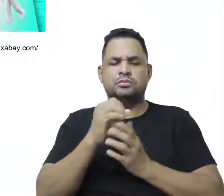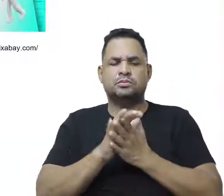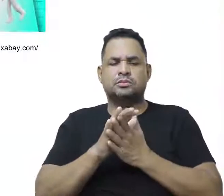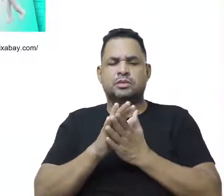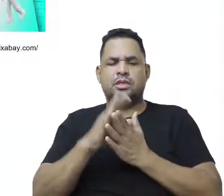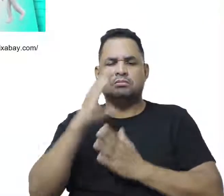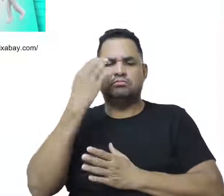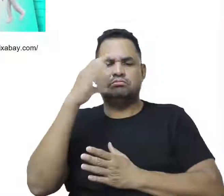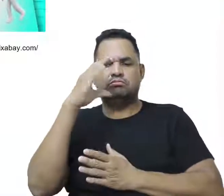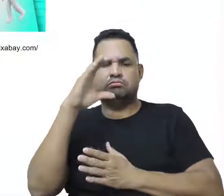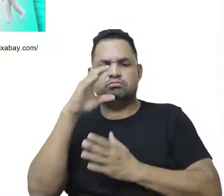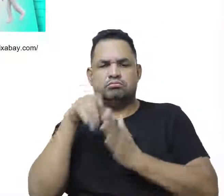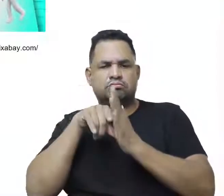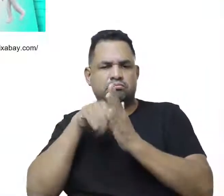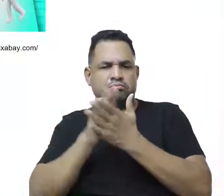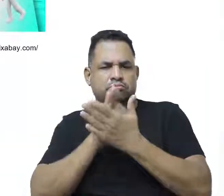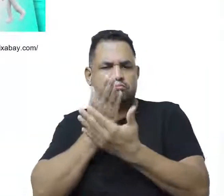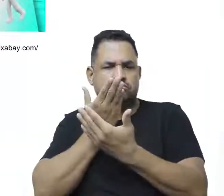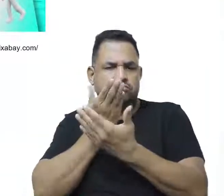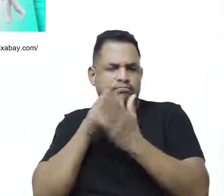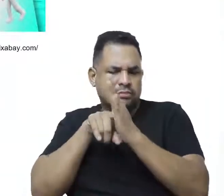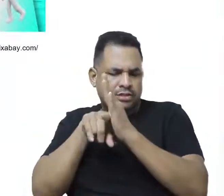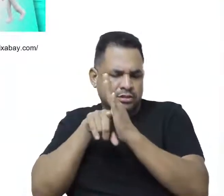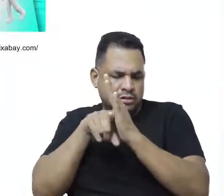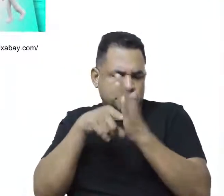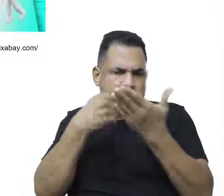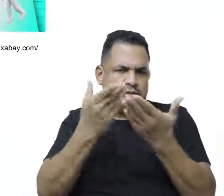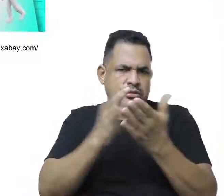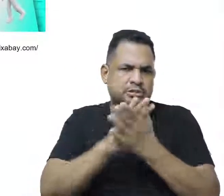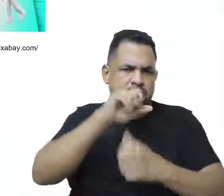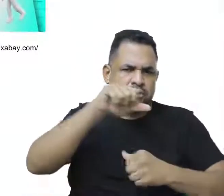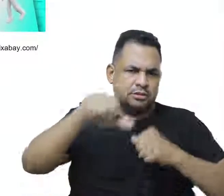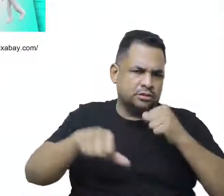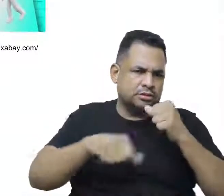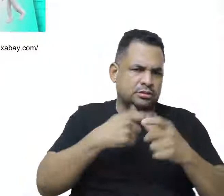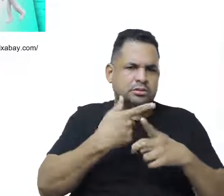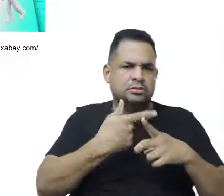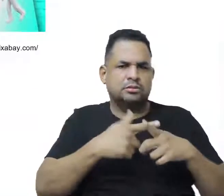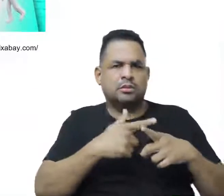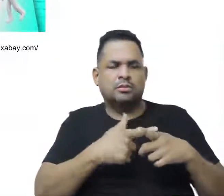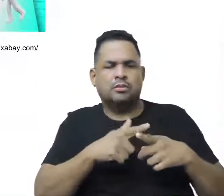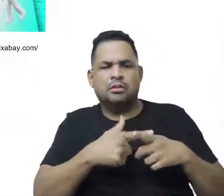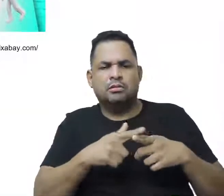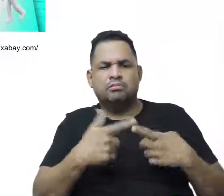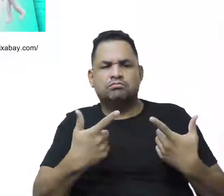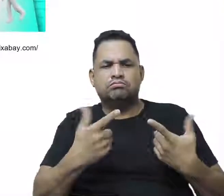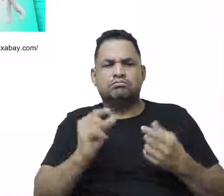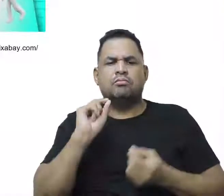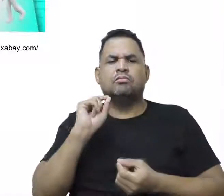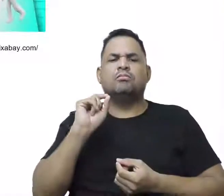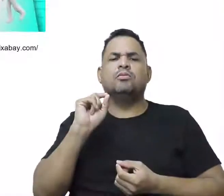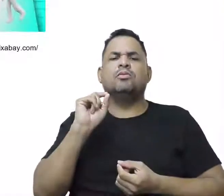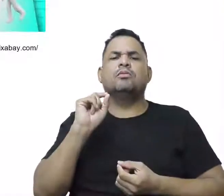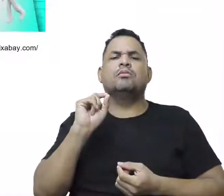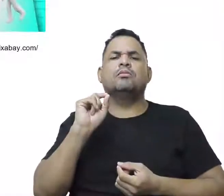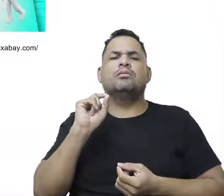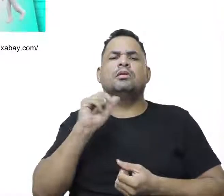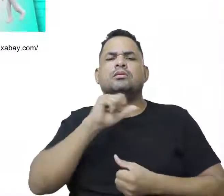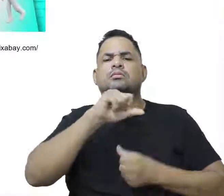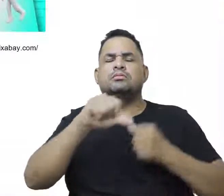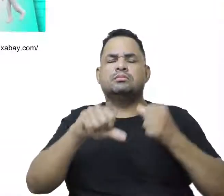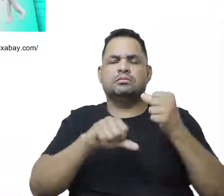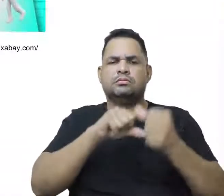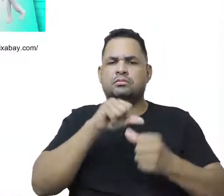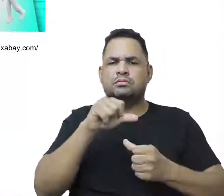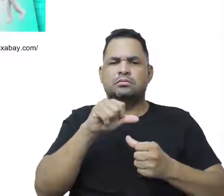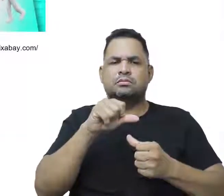estuda essas transformações estudam essas crises né O que que tu se transformou